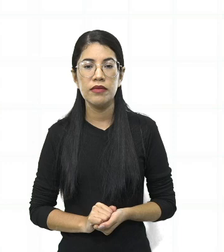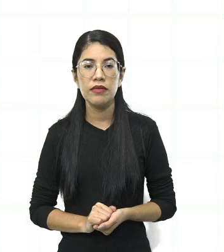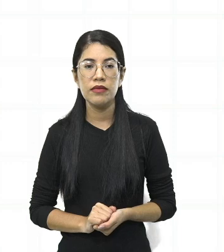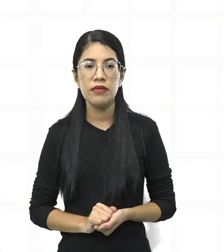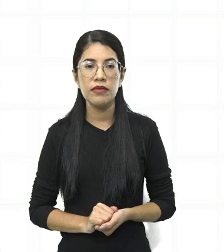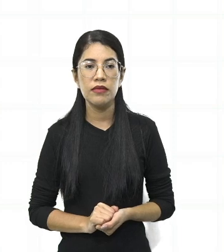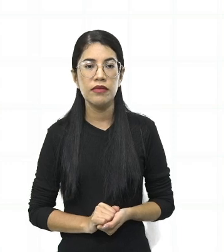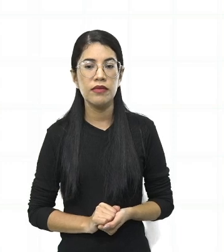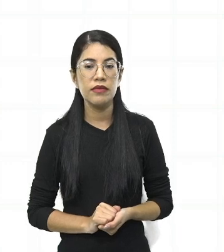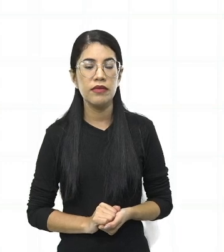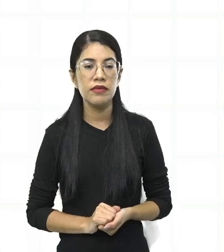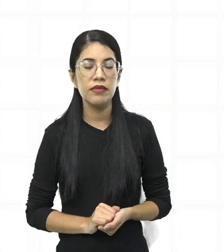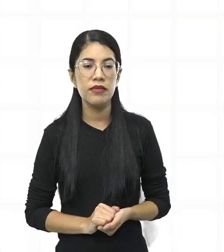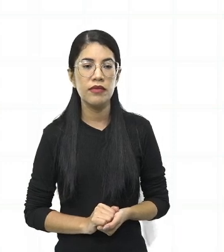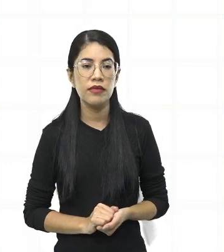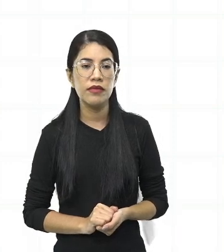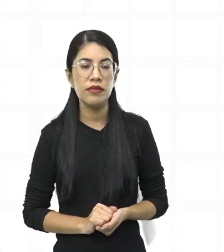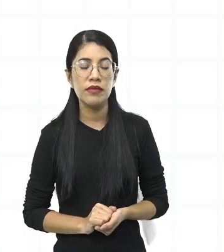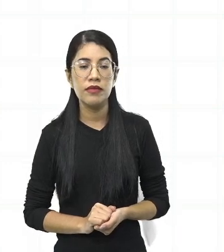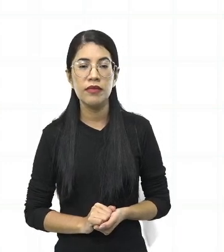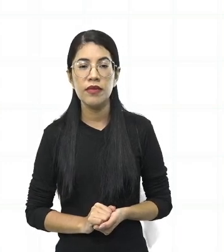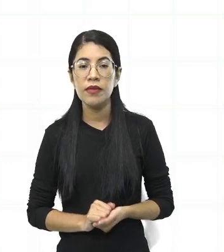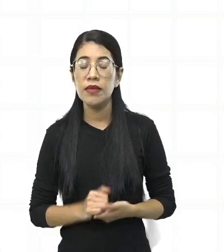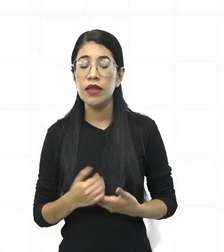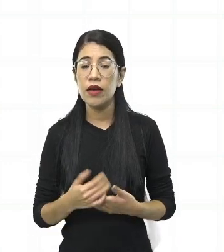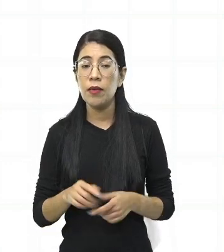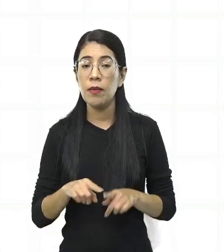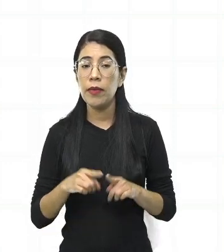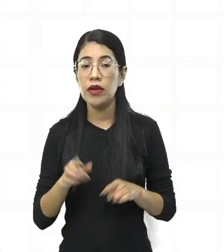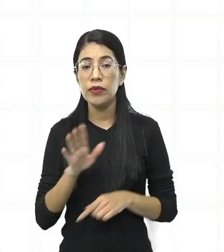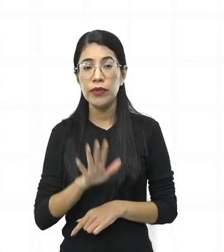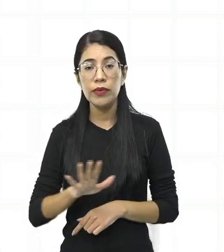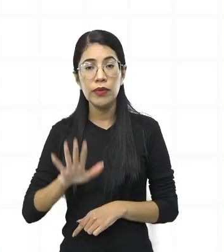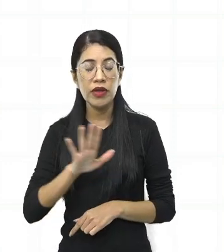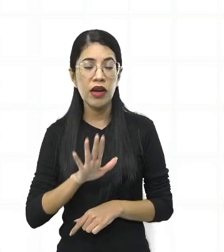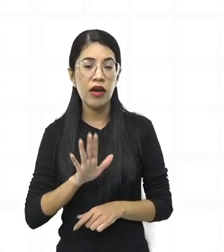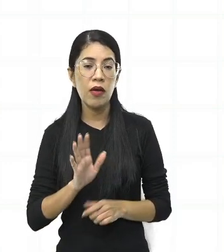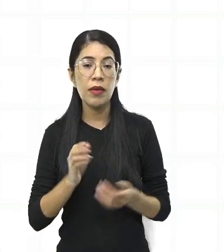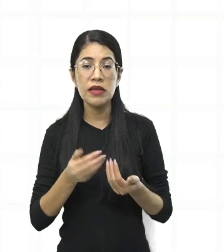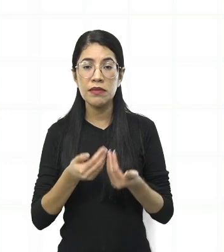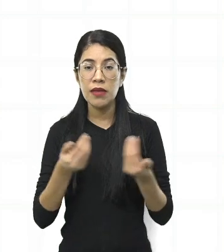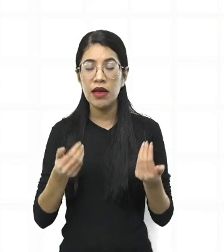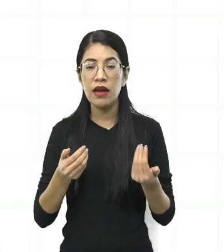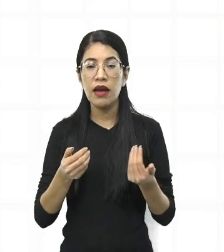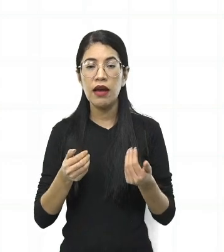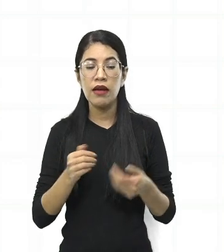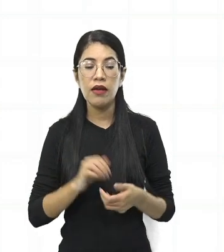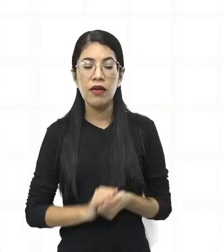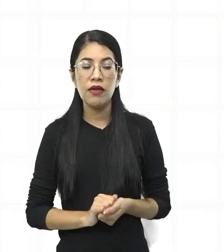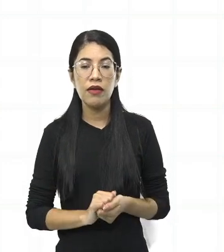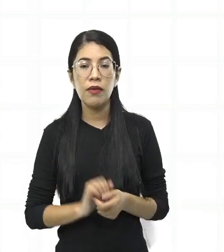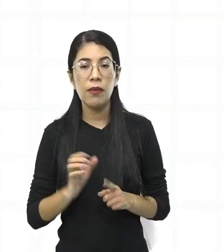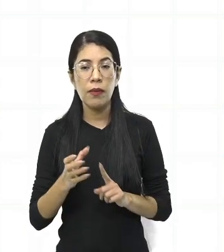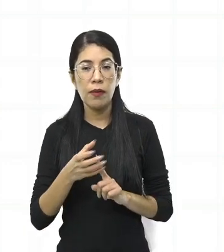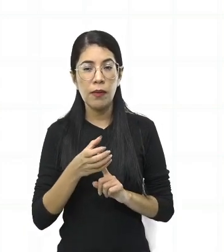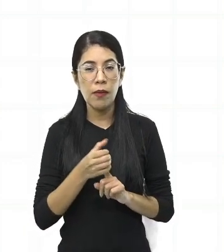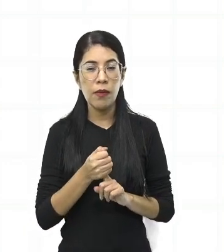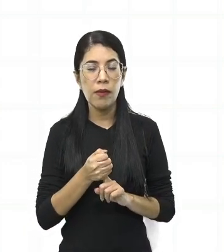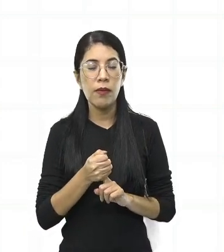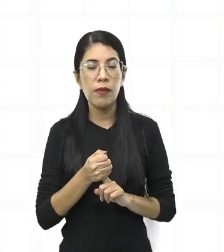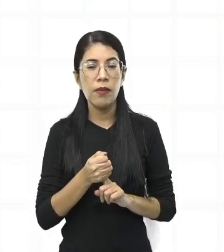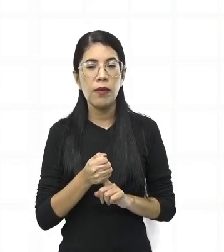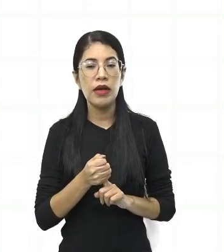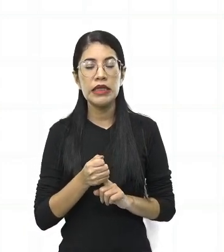Muito bem. Agora, em geral, para separar o adjunto adverbial